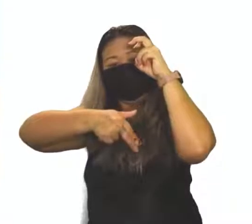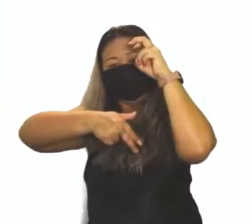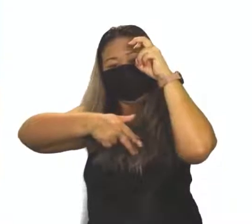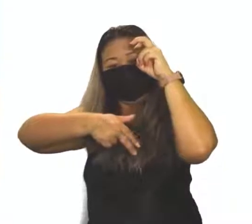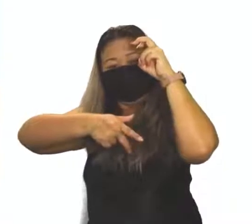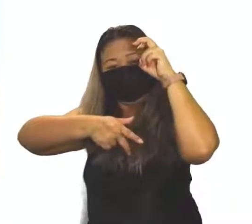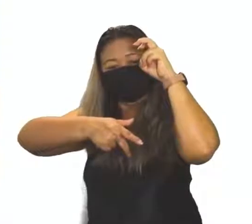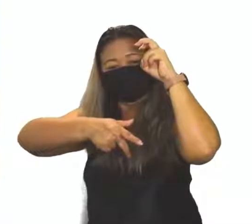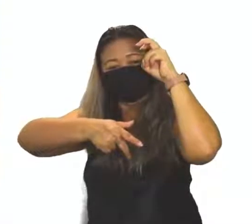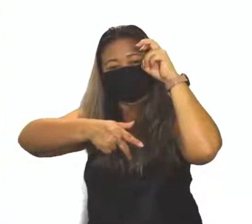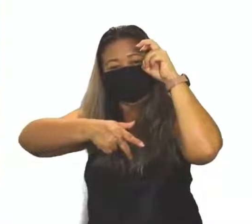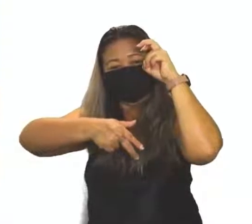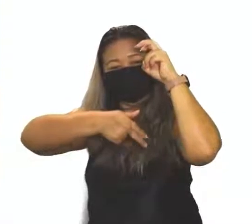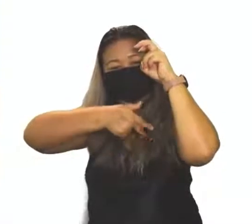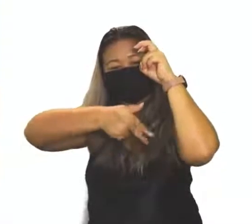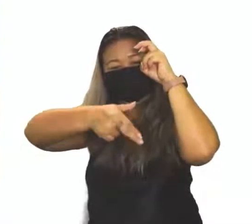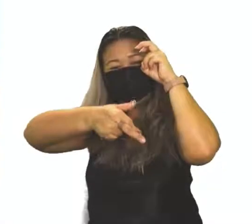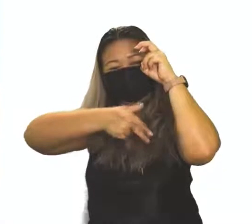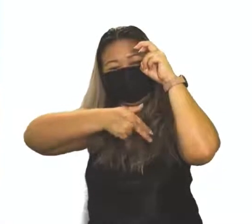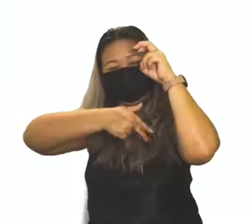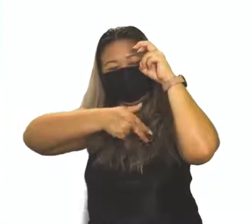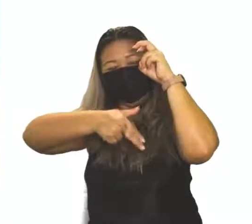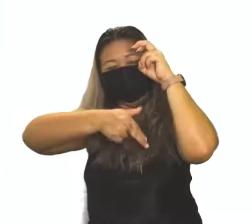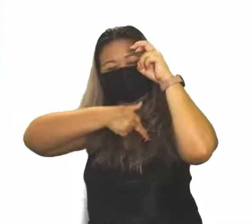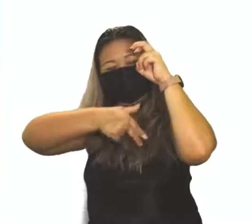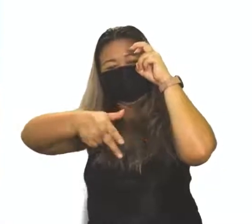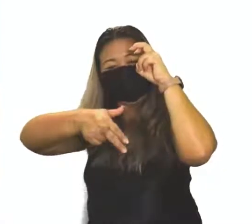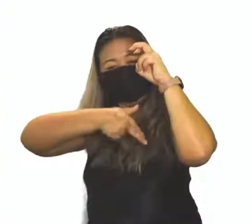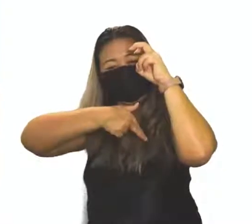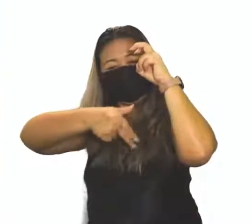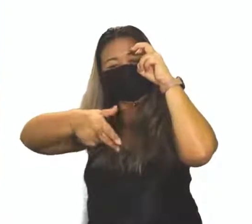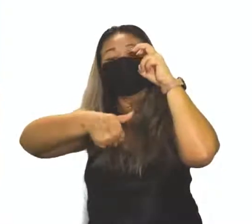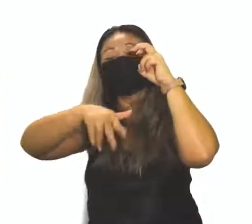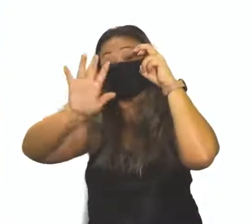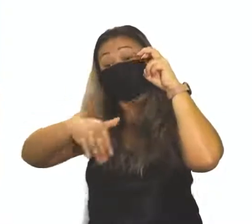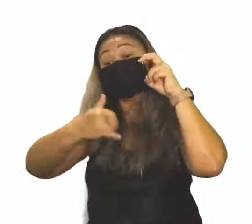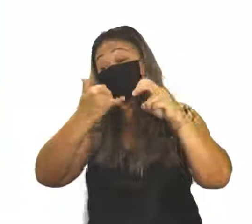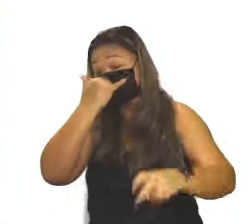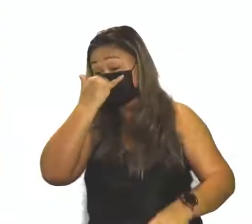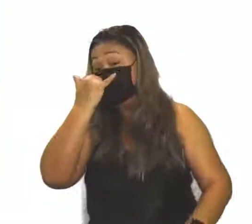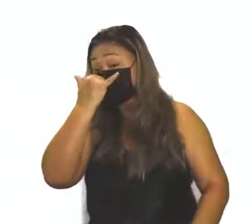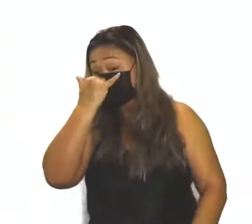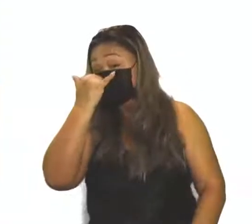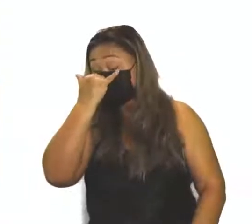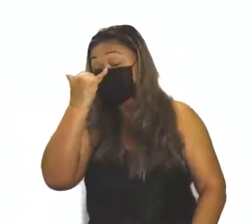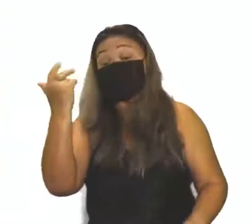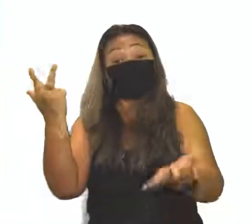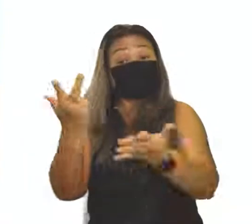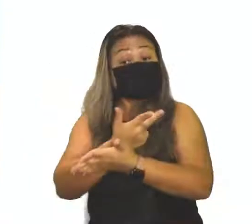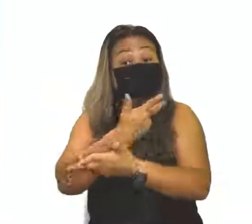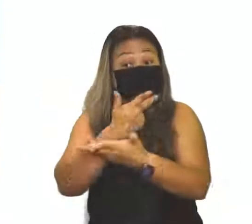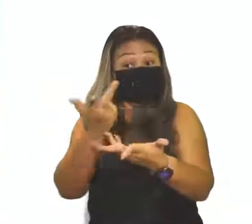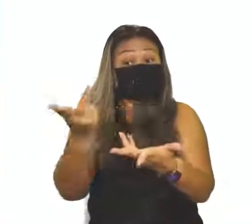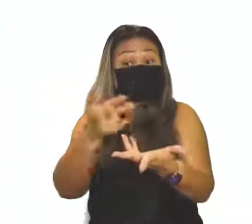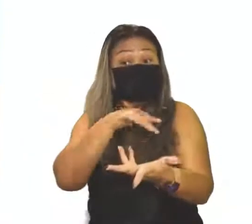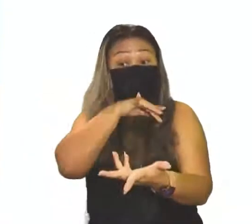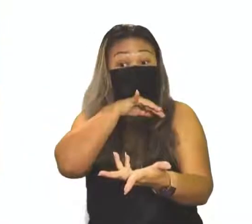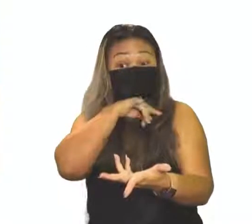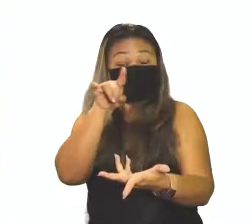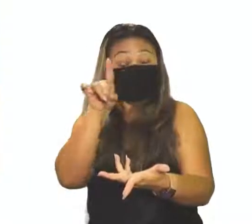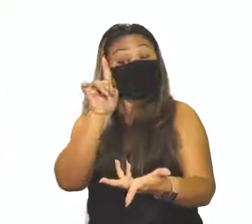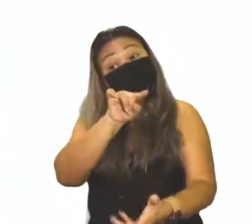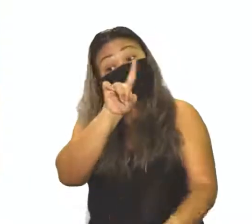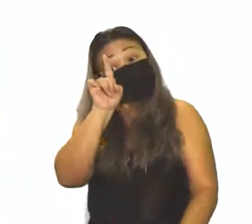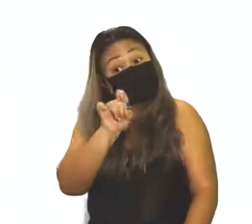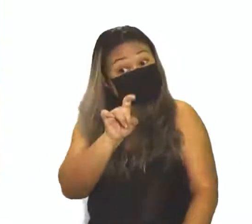vamos só ver. Se a pessoa passa debaixo dessa escada, diz que dá azar. Acontece algo ruim para ela. Será?